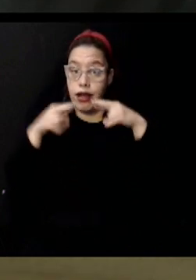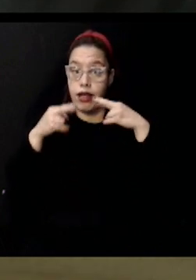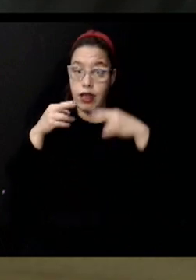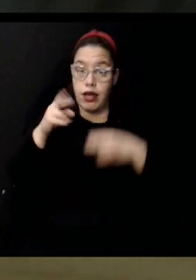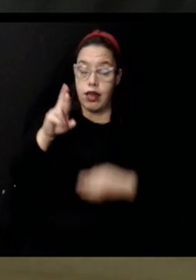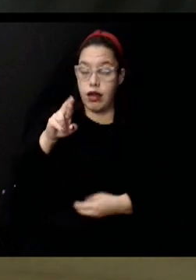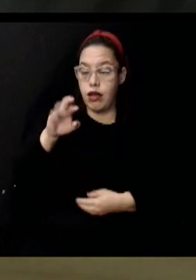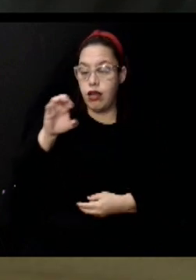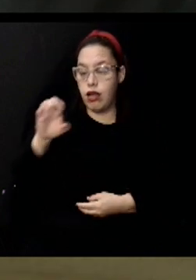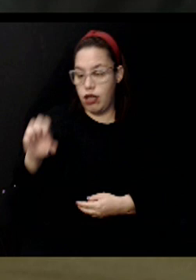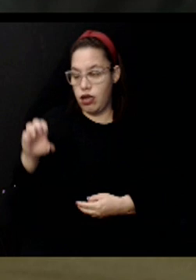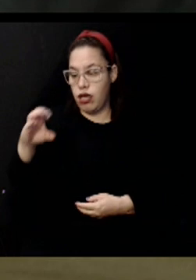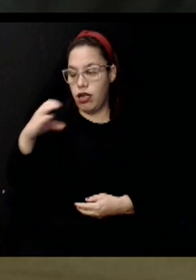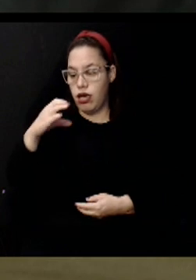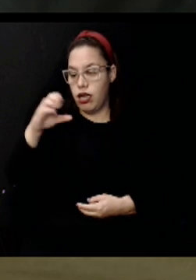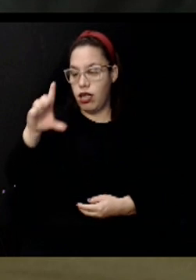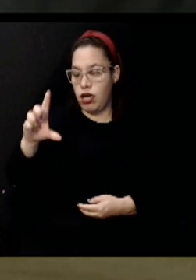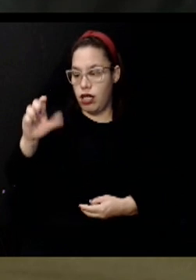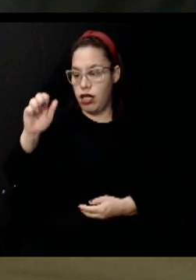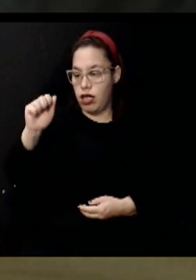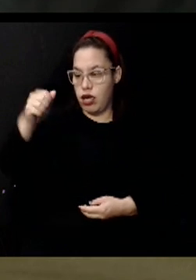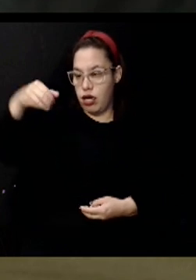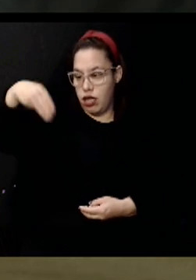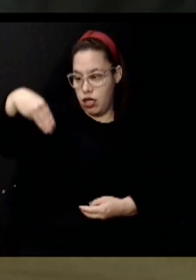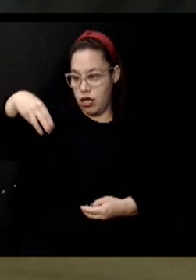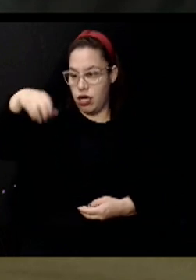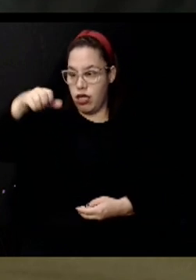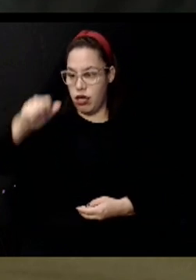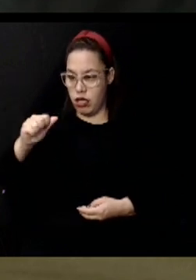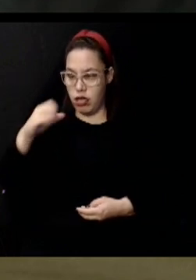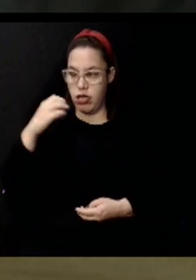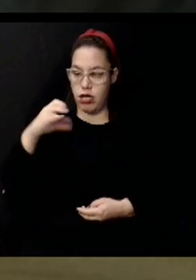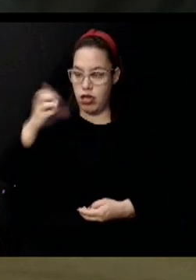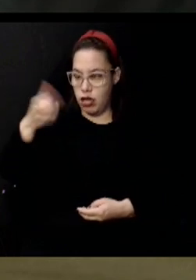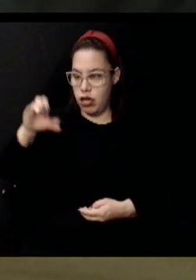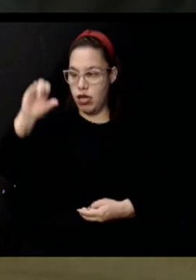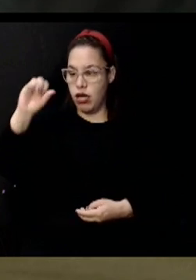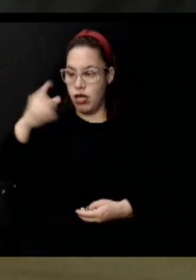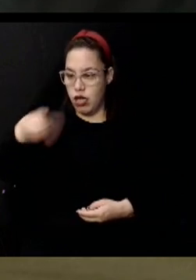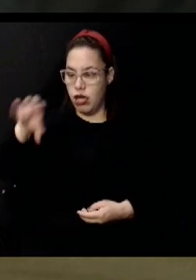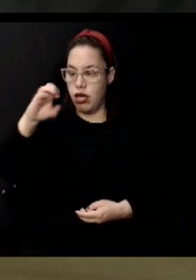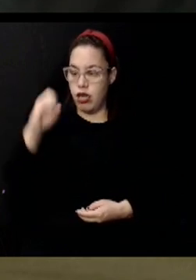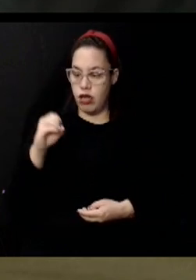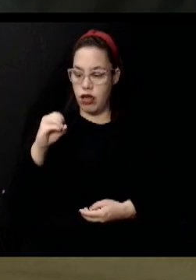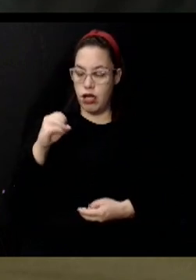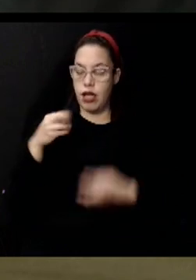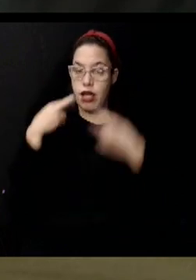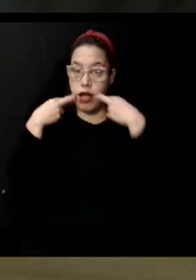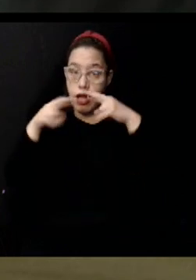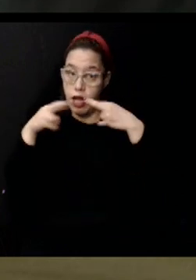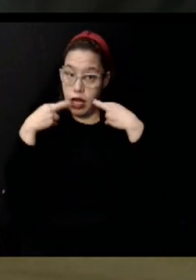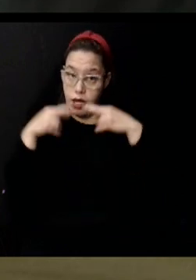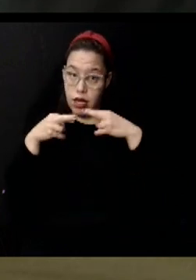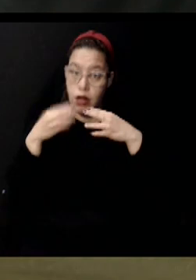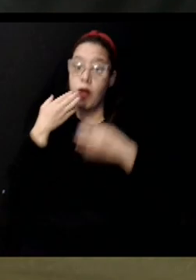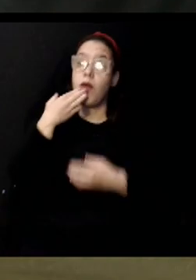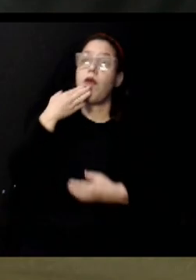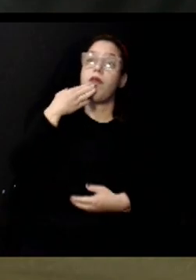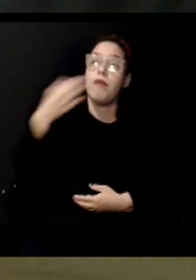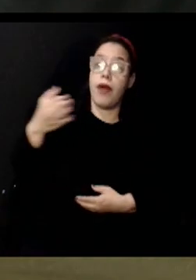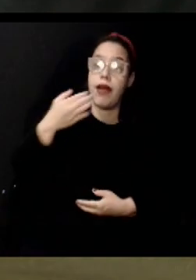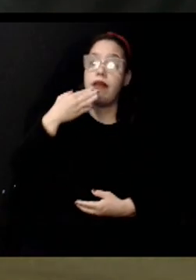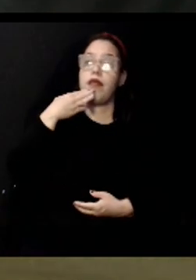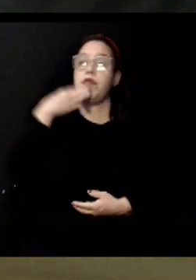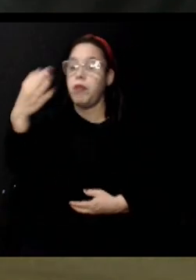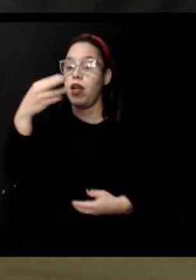né, então tem uma ação no final. Então você Exato. reclama, quem reclama, reclama, então clama Uma 2 nova vezes, né, exato.